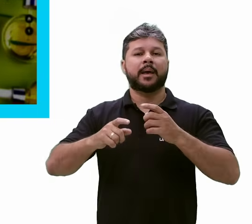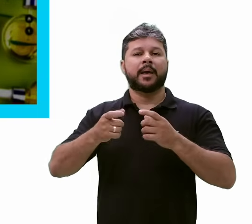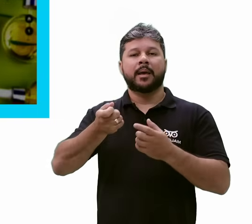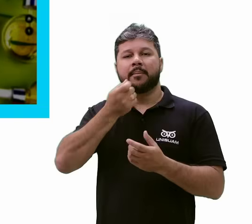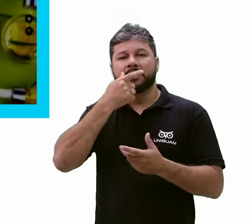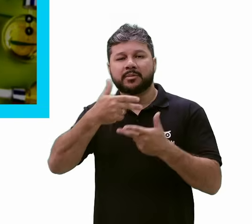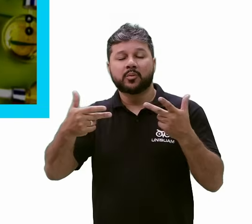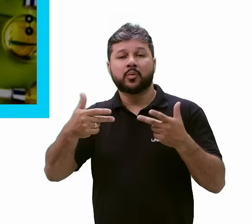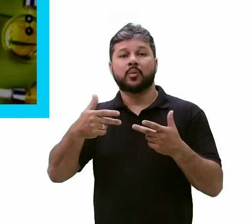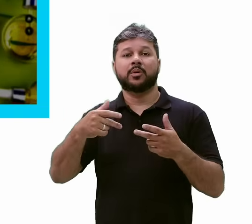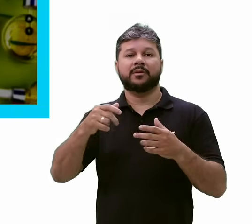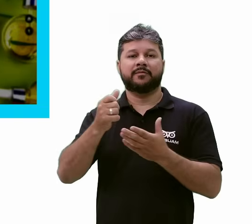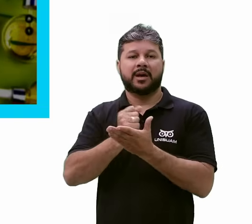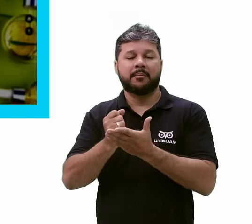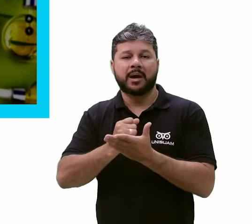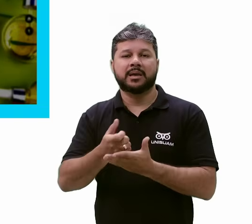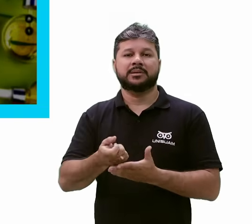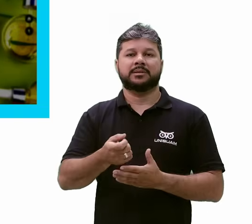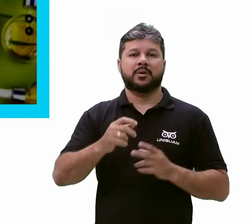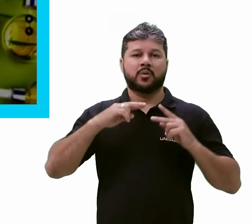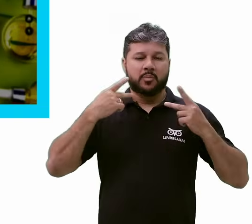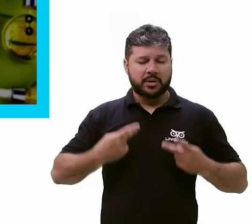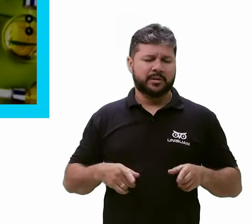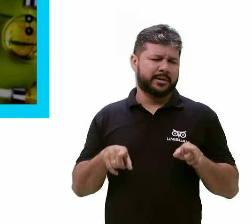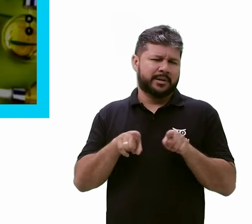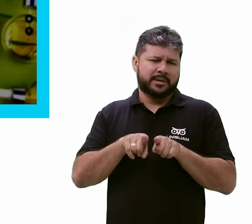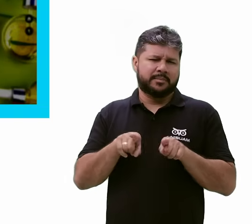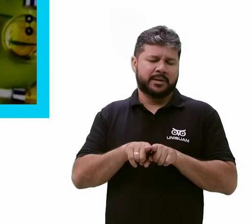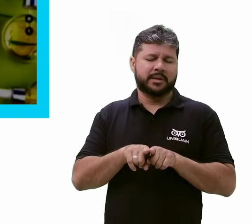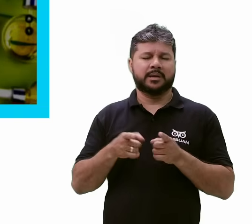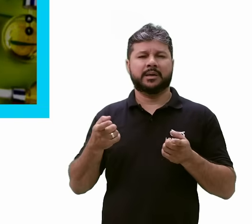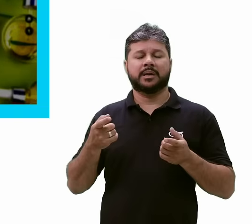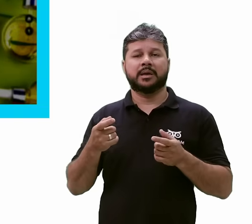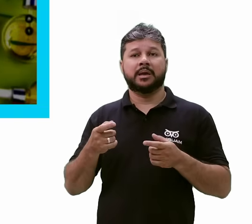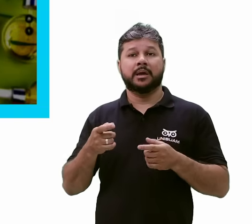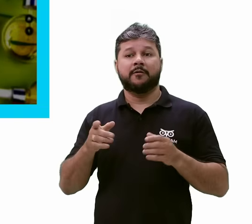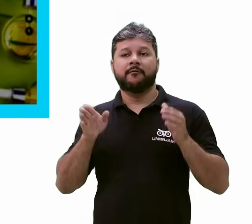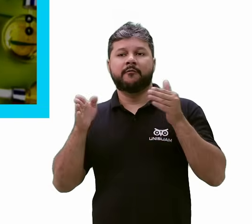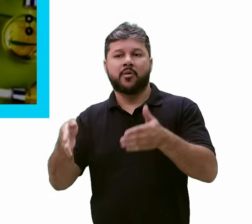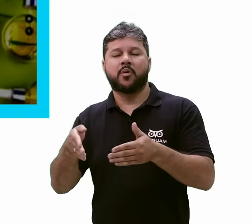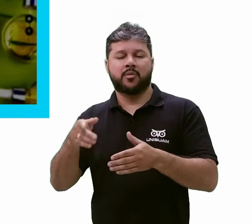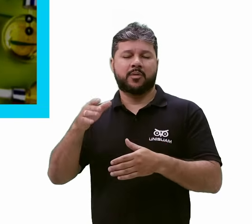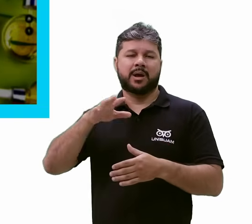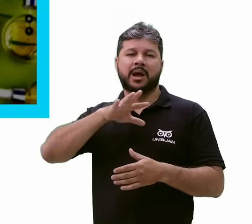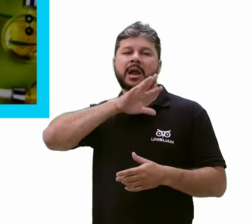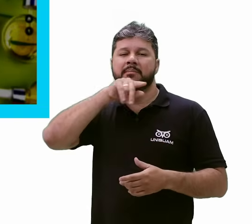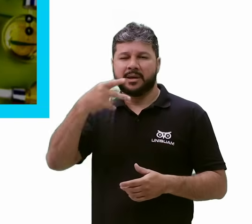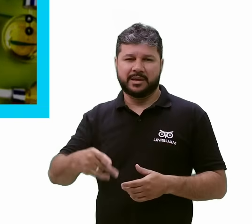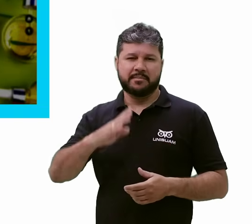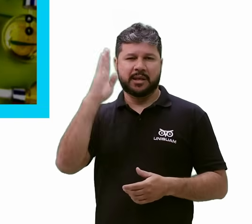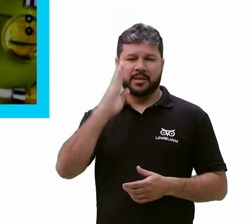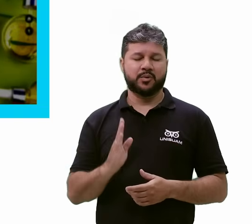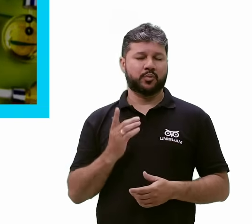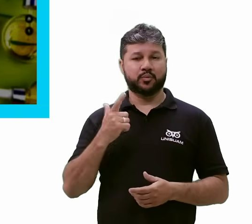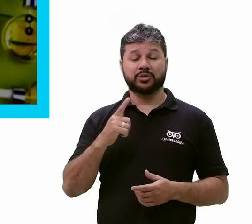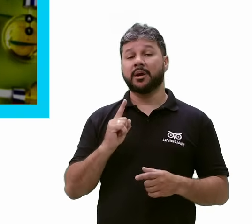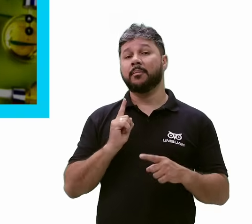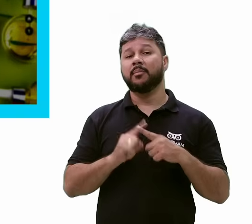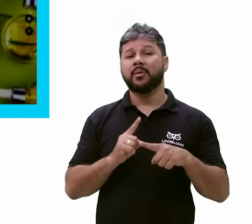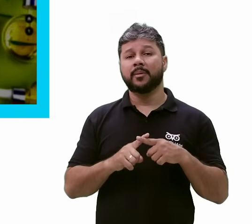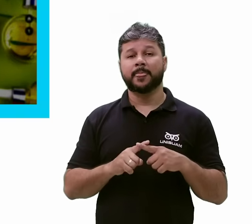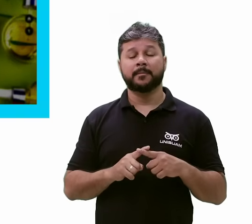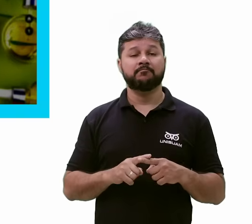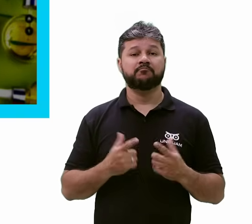medicamentos em farmácia humana. Muito menos a gente tinha produtos para animais no Brasil,